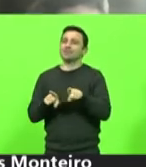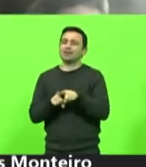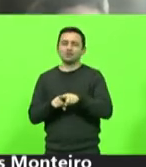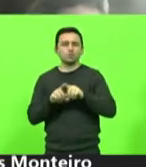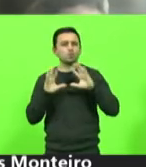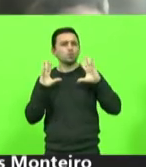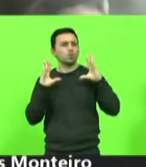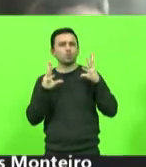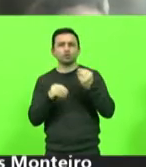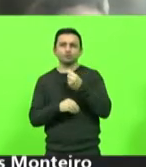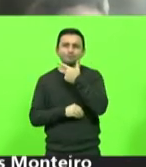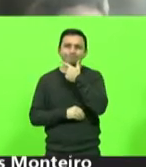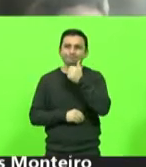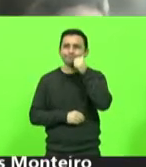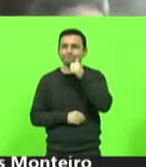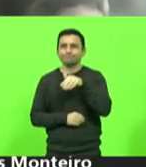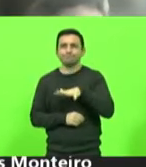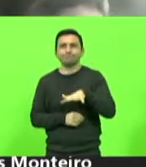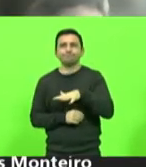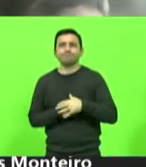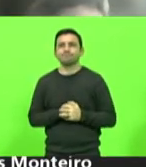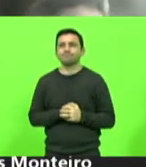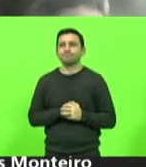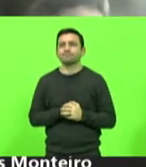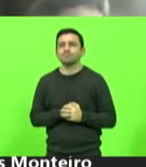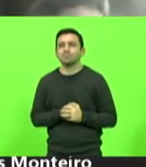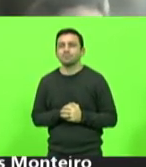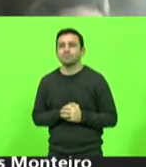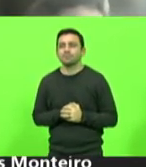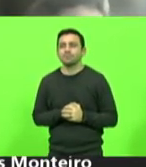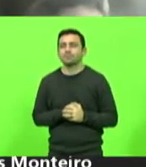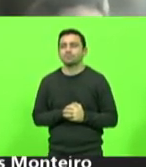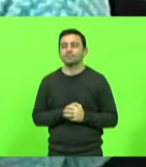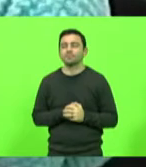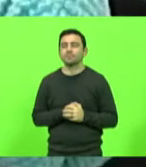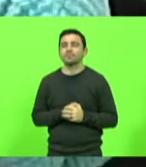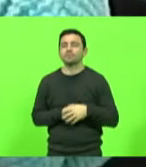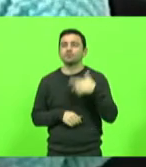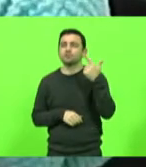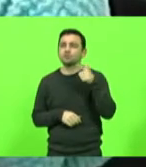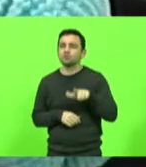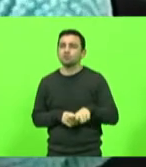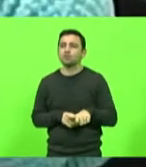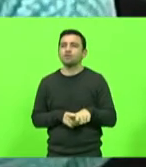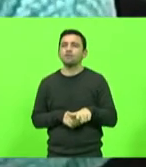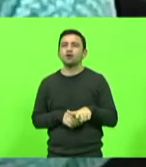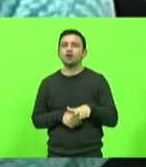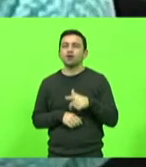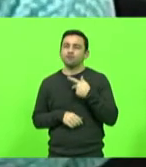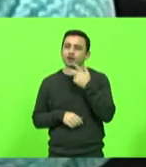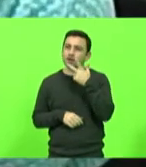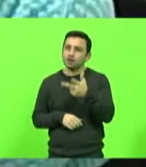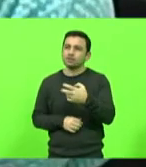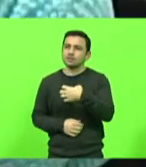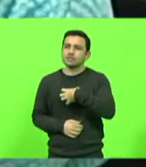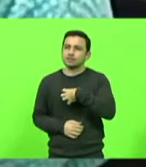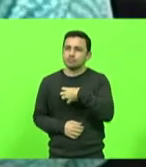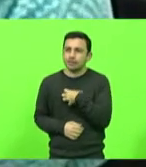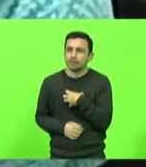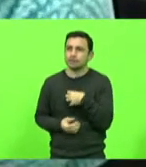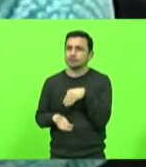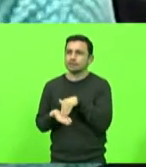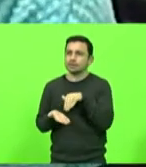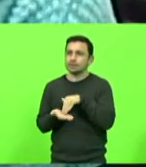e todos. Mais uma vez, né, coloco aqui o sentimento do nosso secretário,